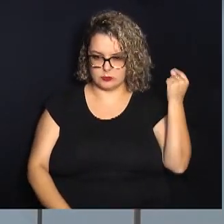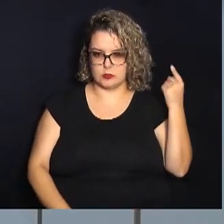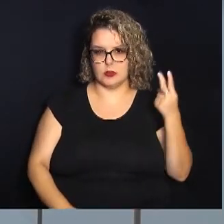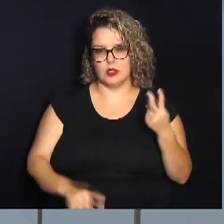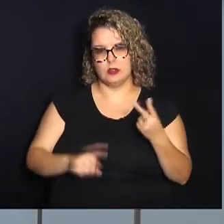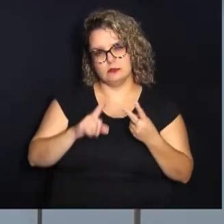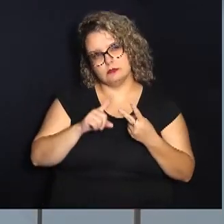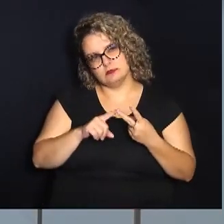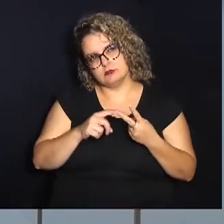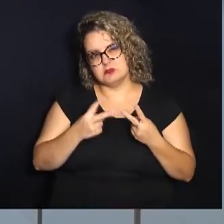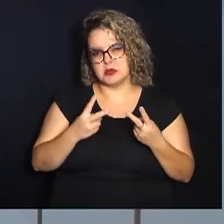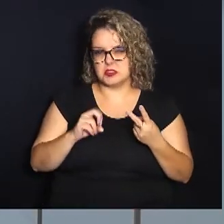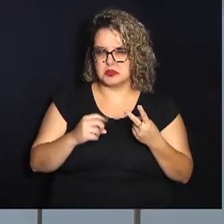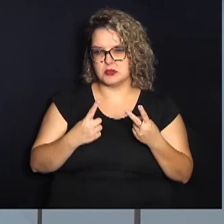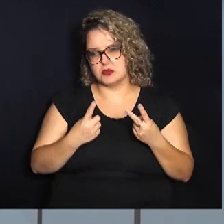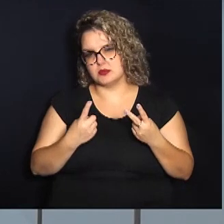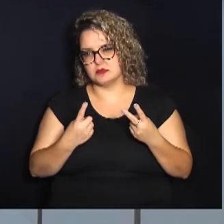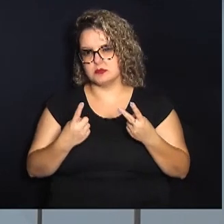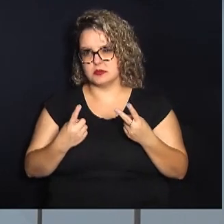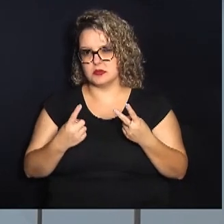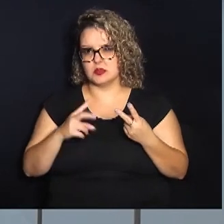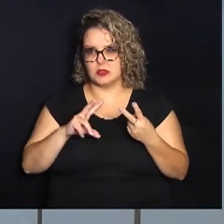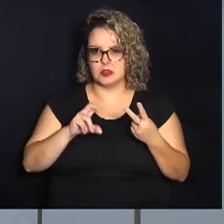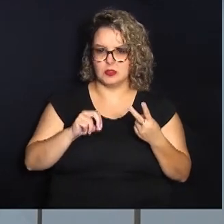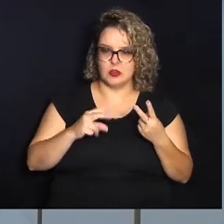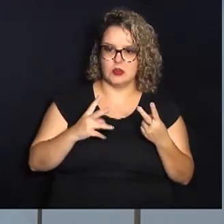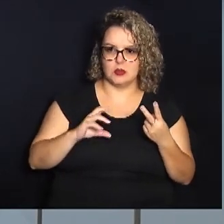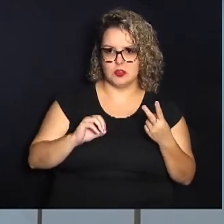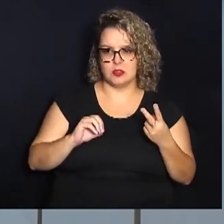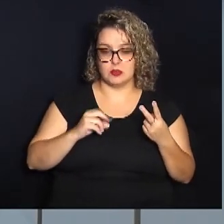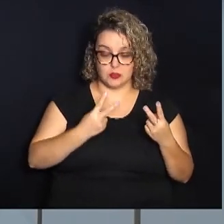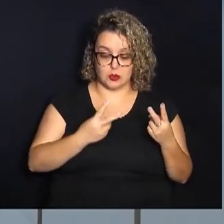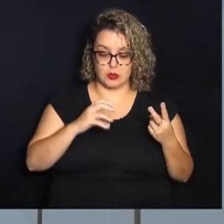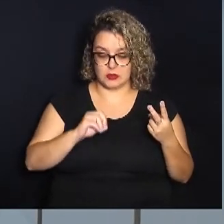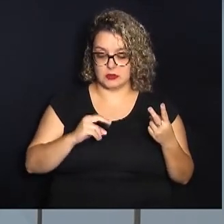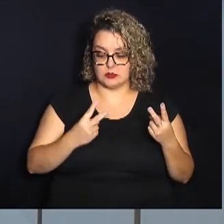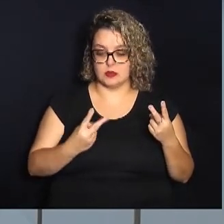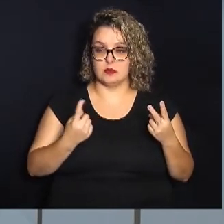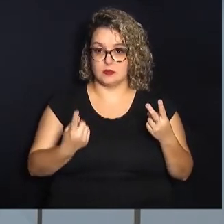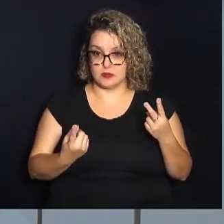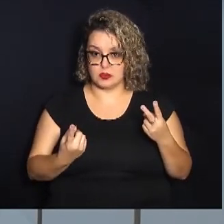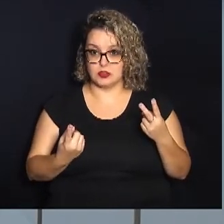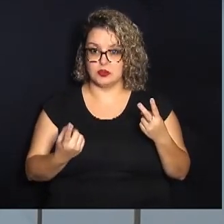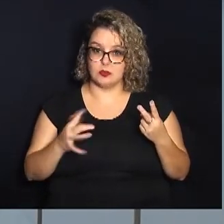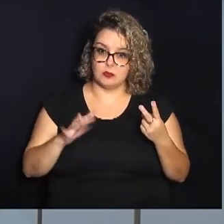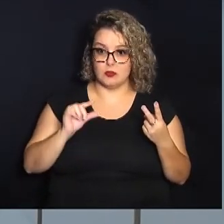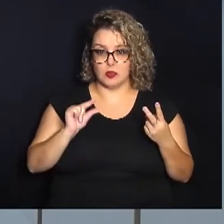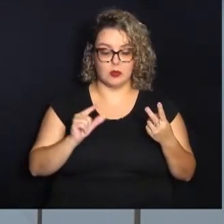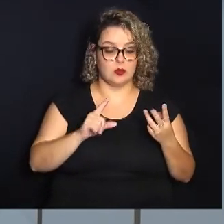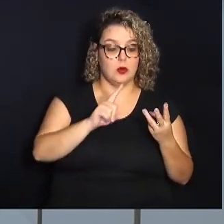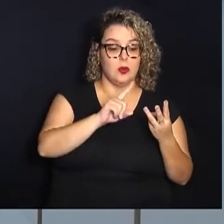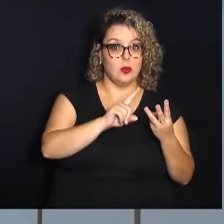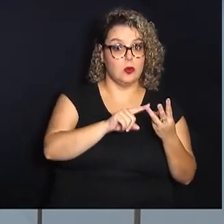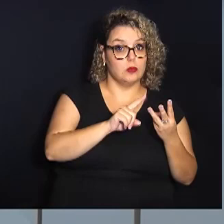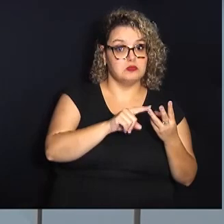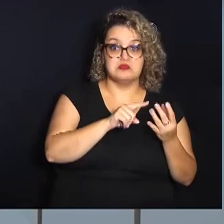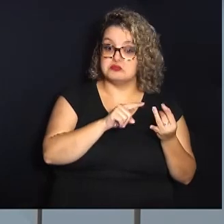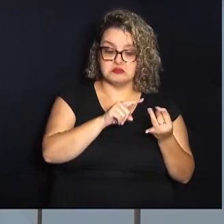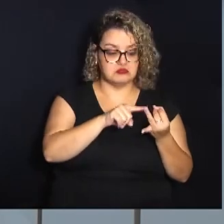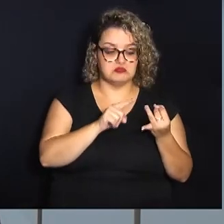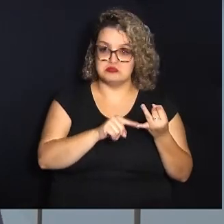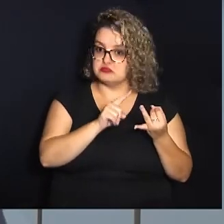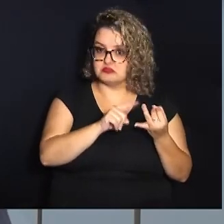desde 2021, a gente tinha alguma coisa ainda, porém o 3 e o 4, né, a gente já não tinha circulação